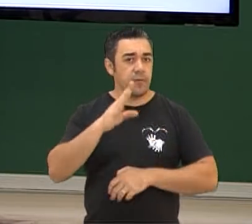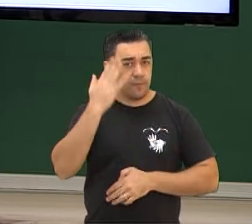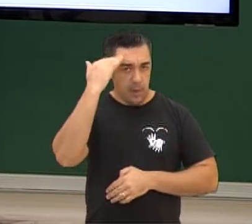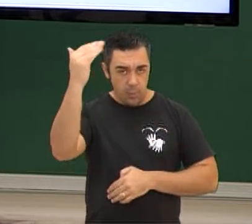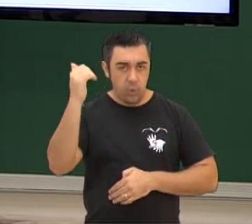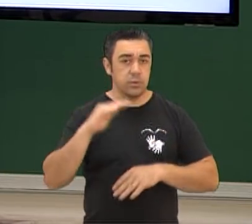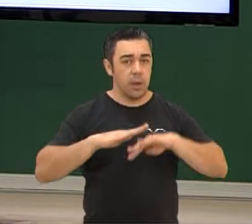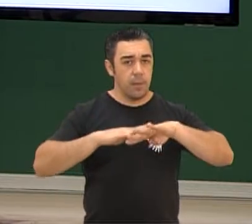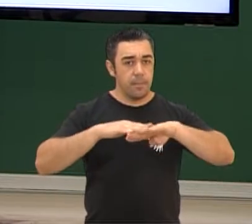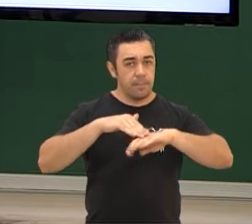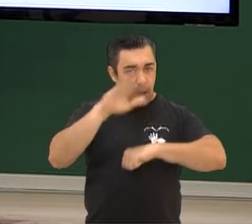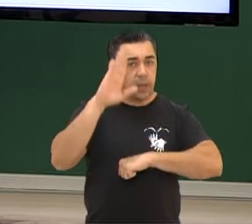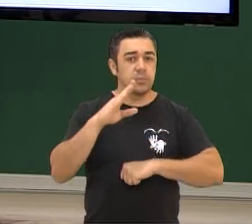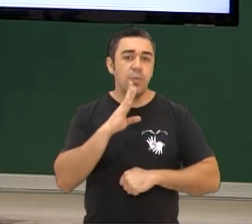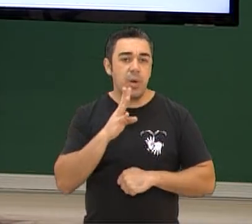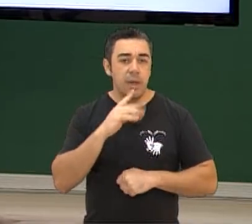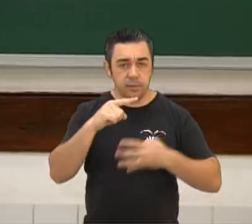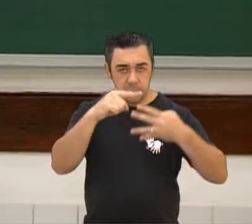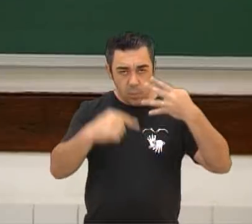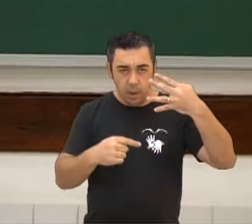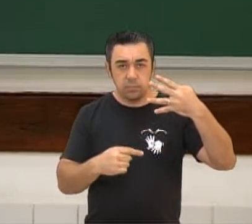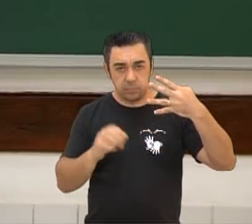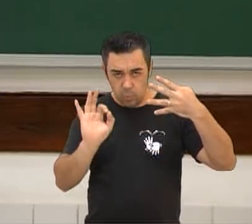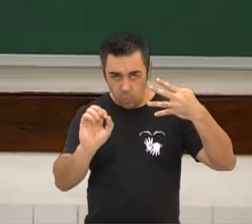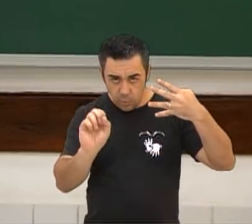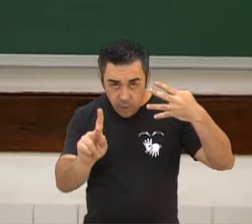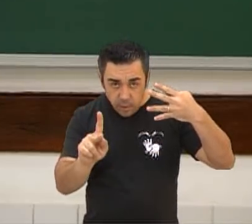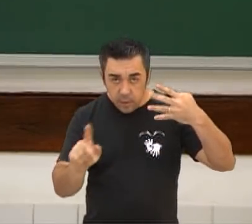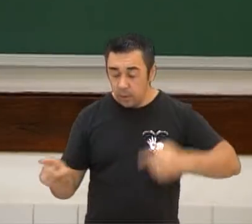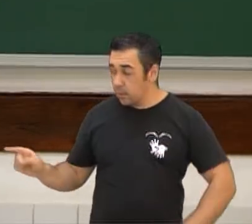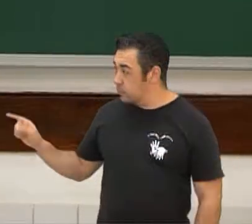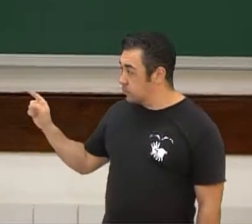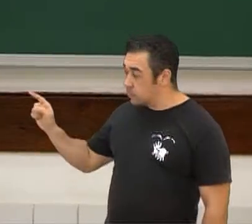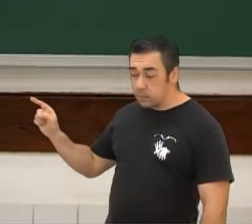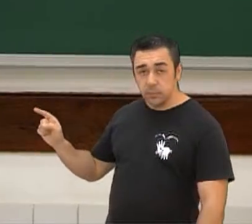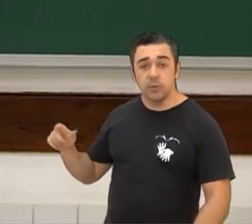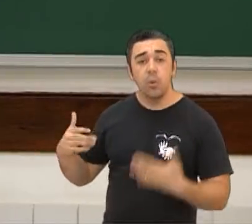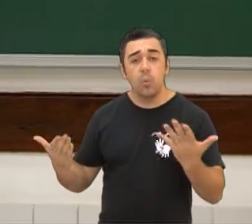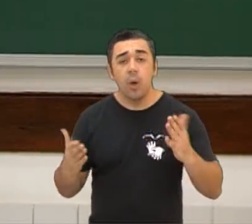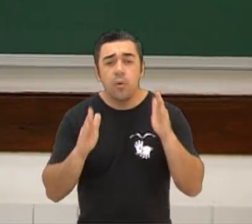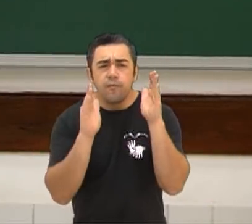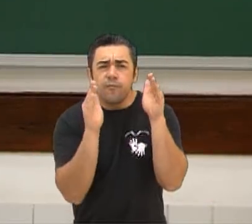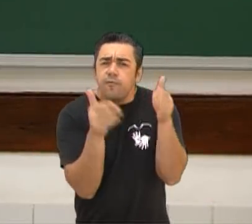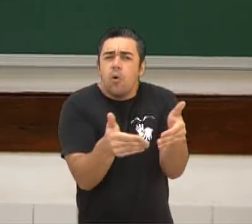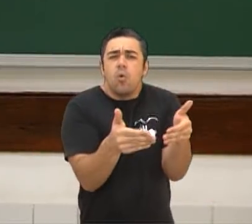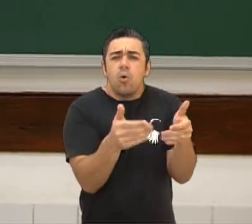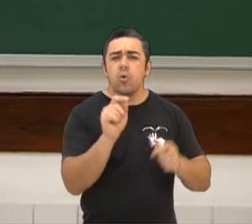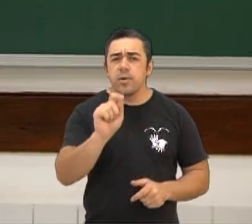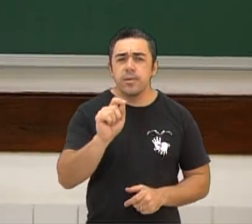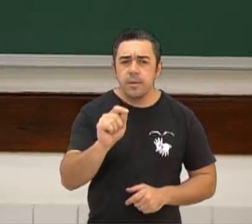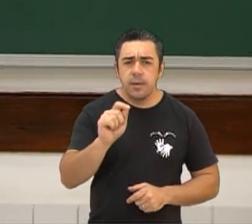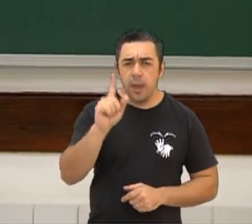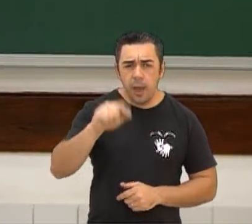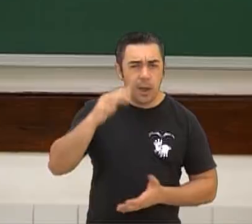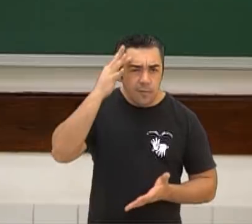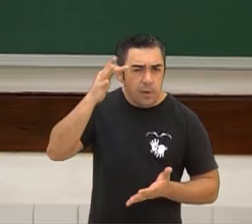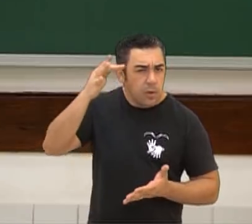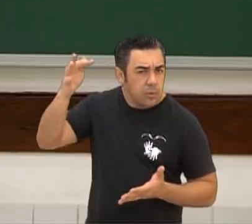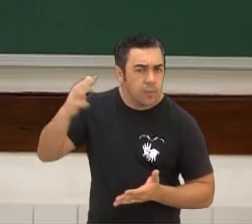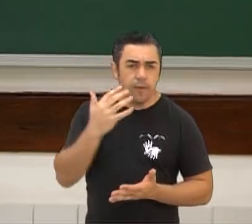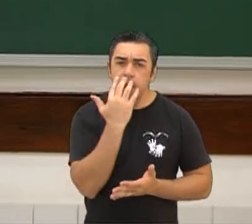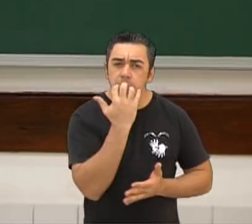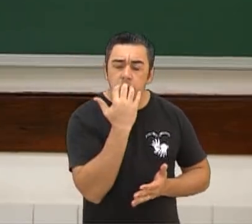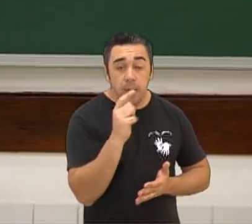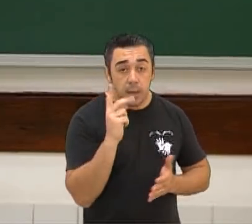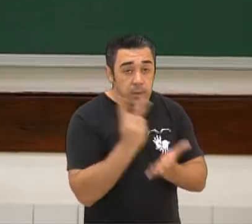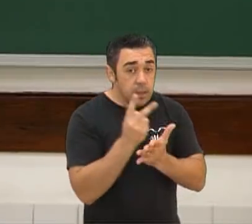né? Temos essas daqui, perfeito? Então, qual é o cerne da filosofia do Nietzsche? Né? Qual que é a coluna vertebral do pensamento do Nietzsche? Sempre que